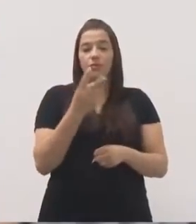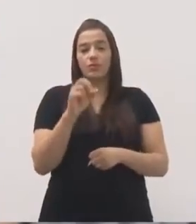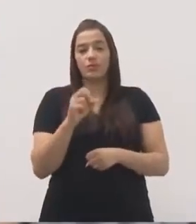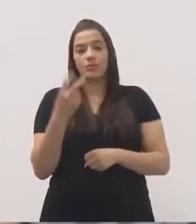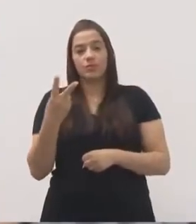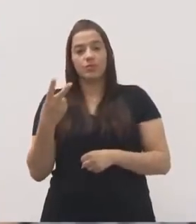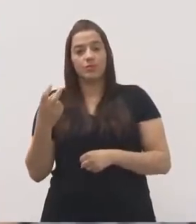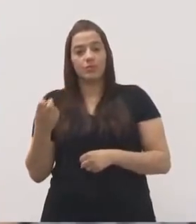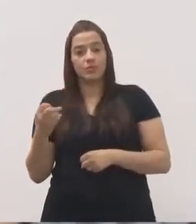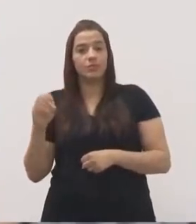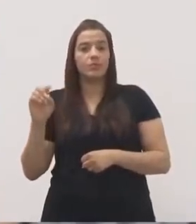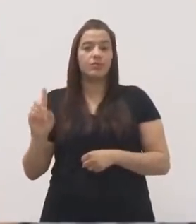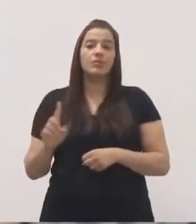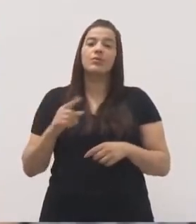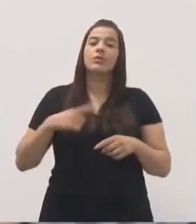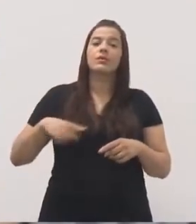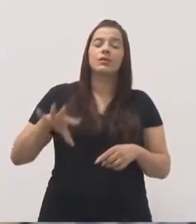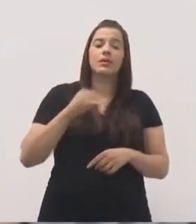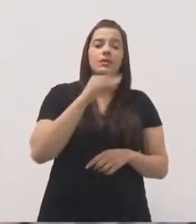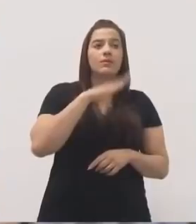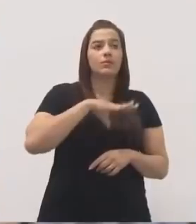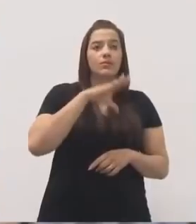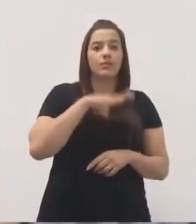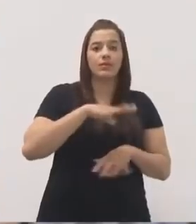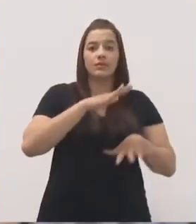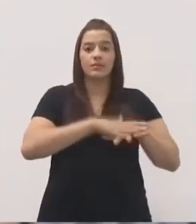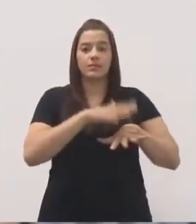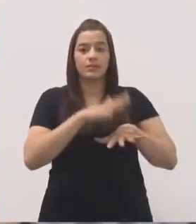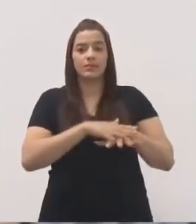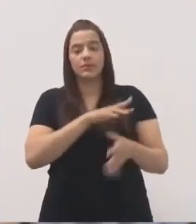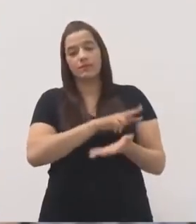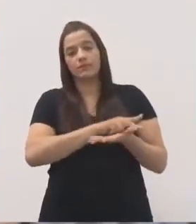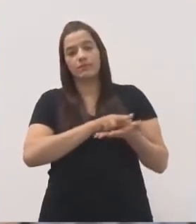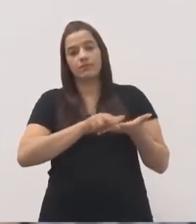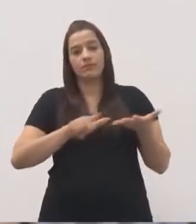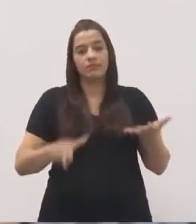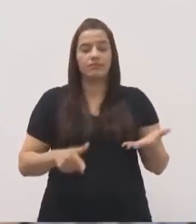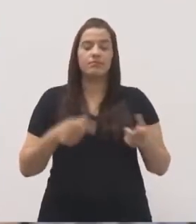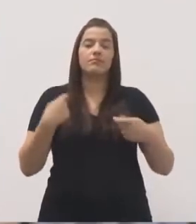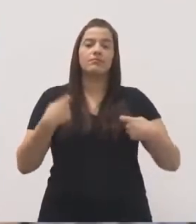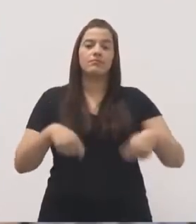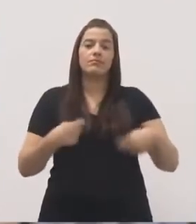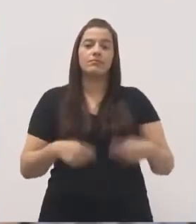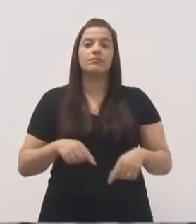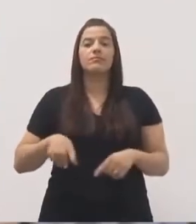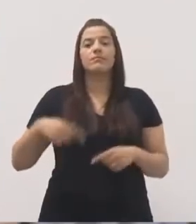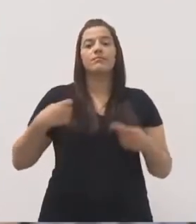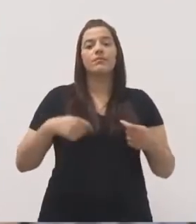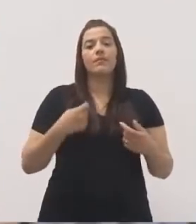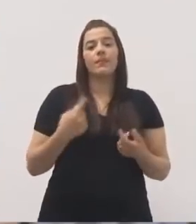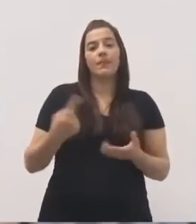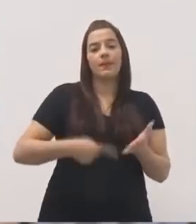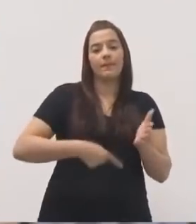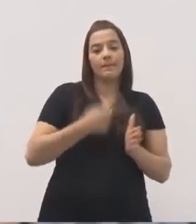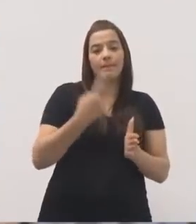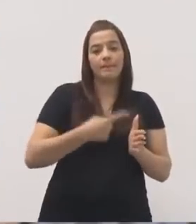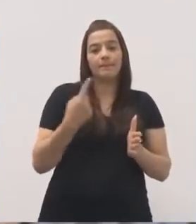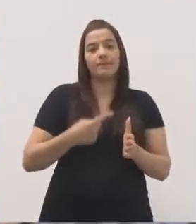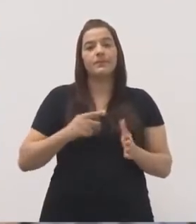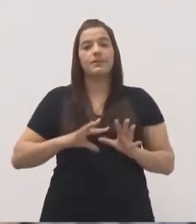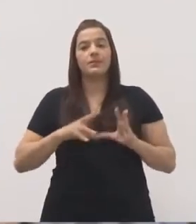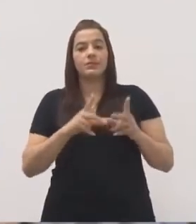língua portuguesa e matemática, que tem uma série de descritores, né, que são trabalhados desde da primeira configuração